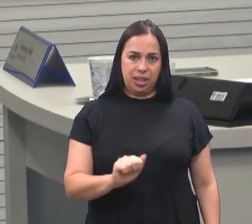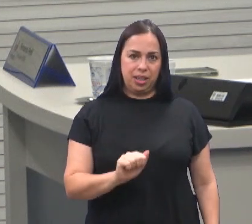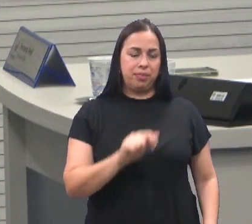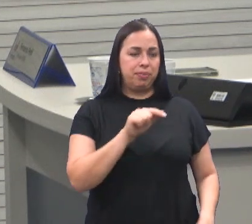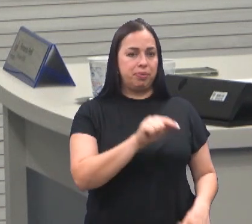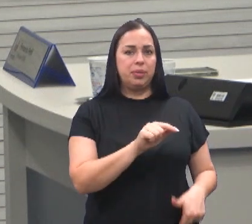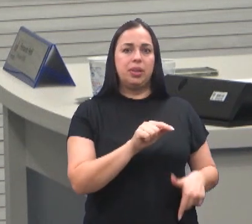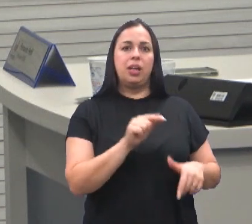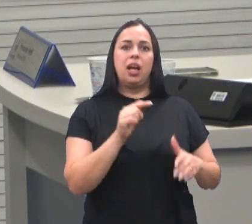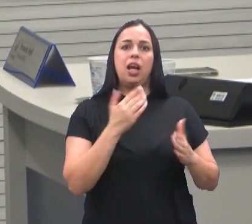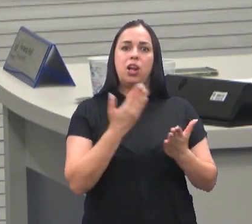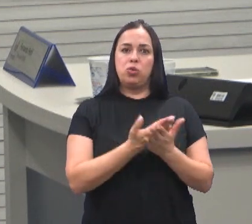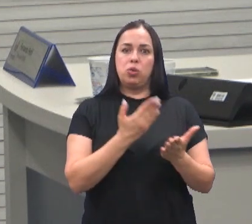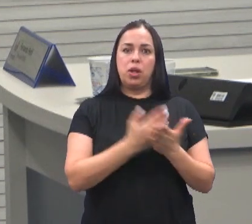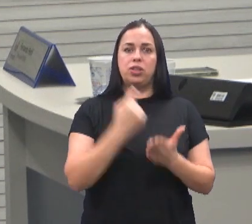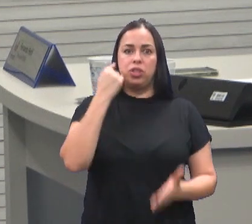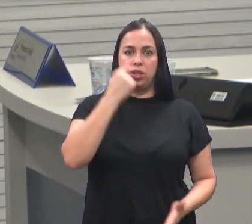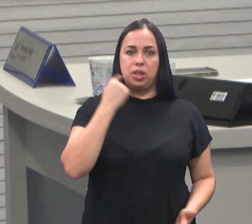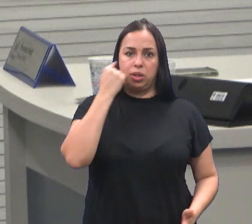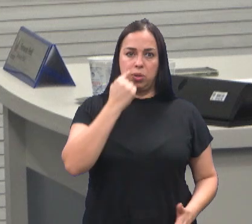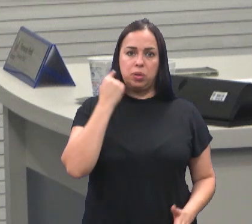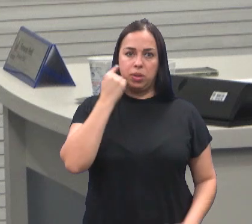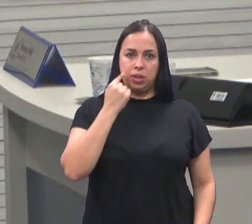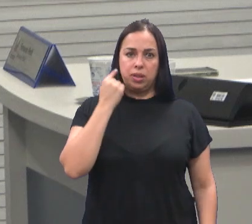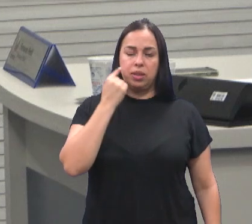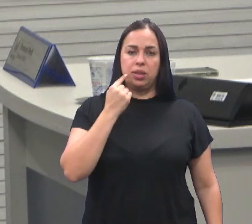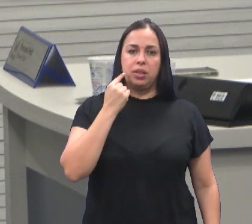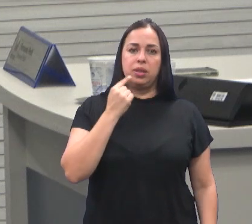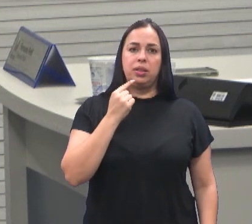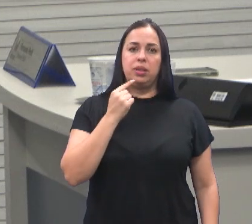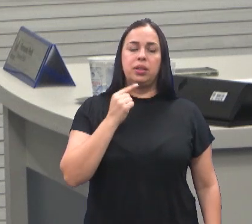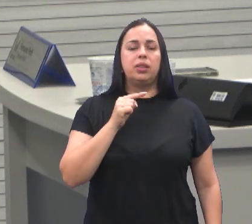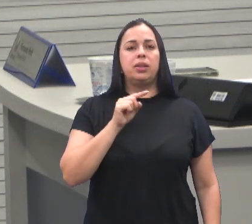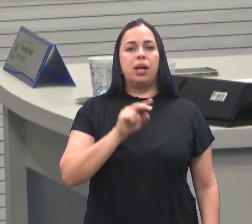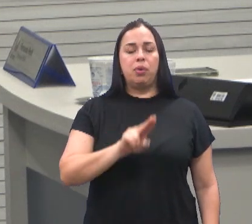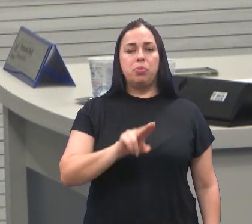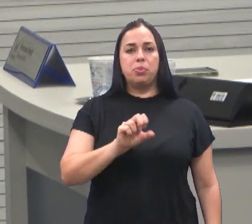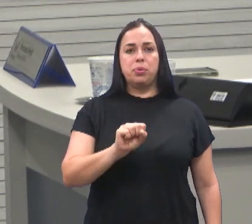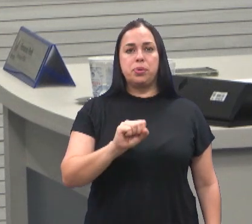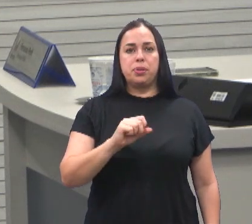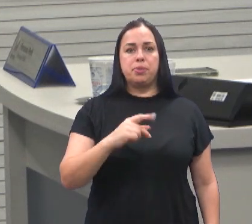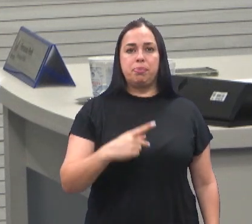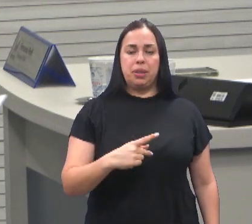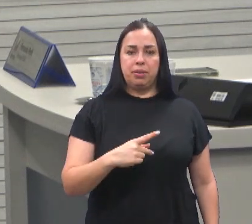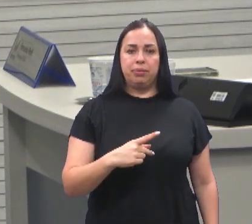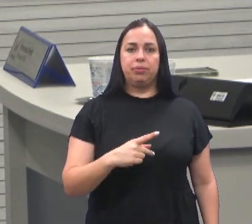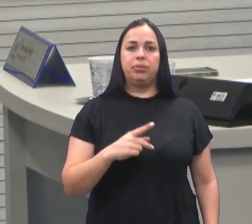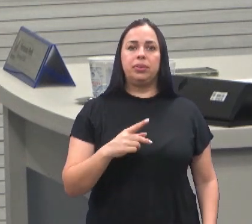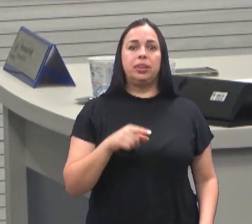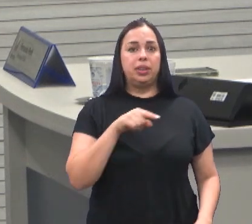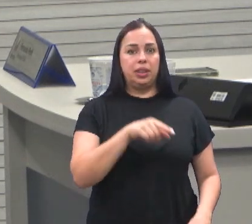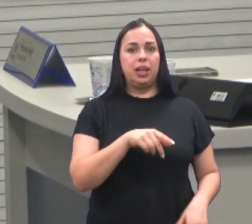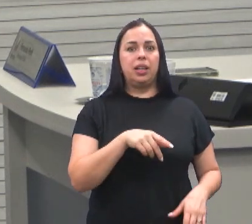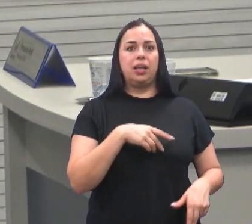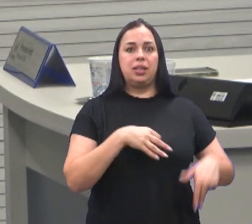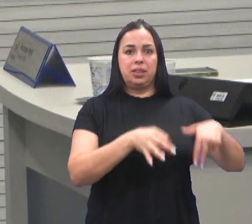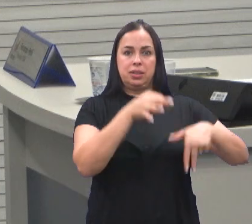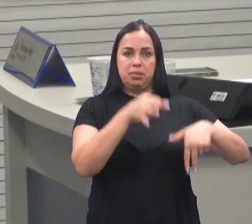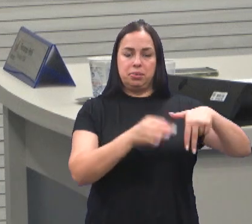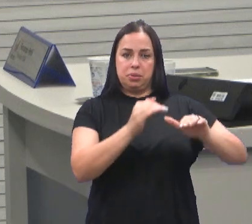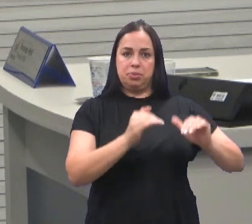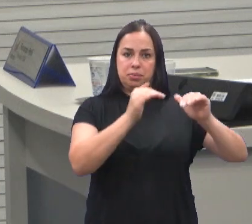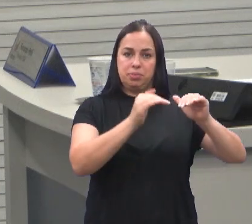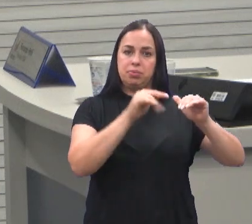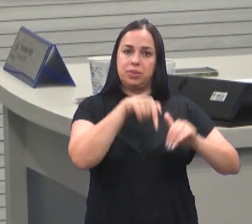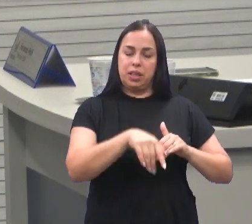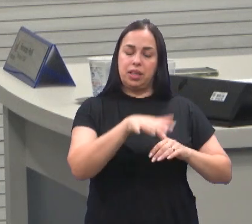que estudou Direito na Faculdade de Direito São Francisco, da USP, e foi aqui promotora da infância aqui em São José dos